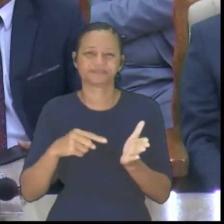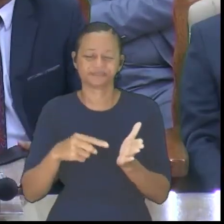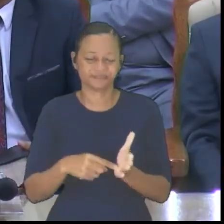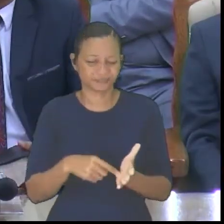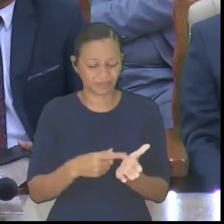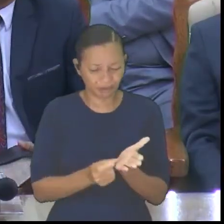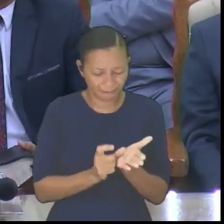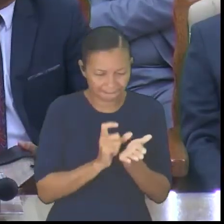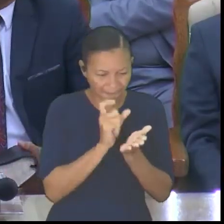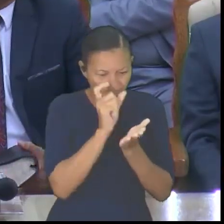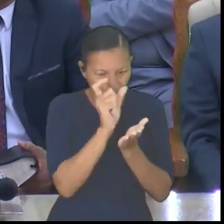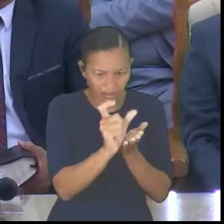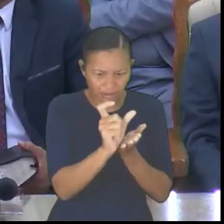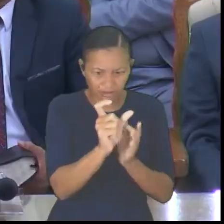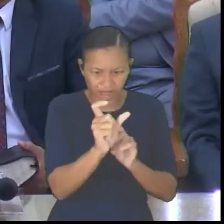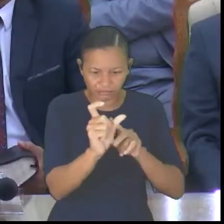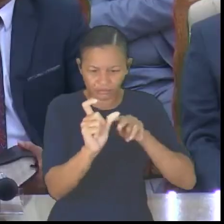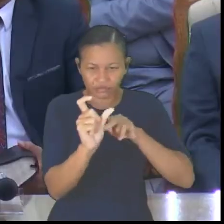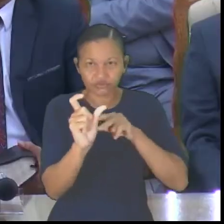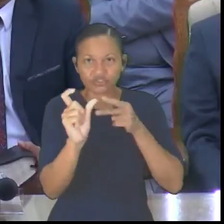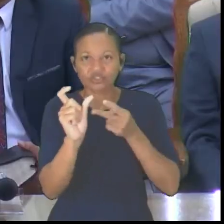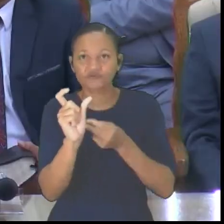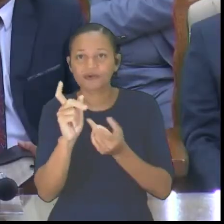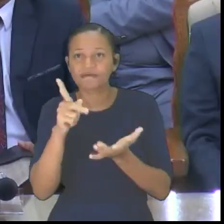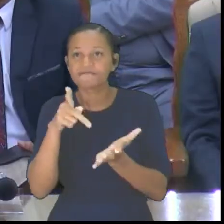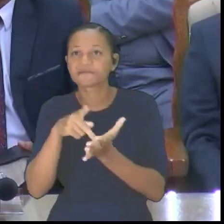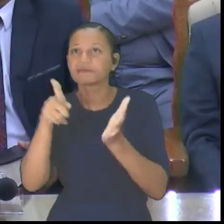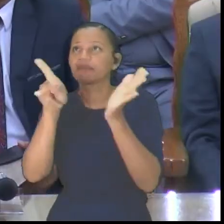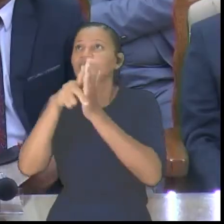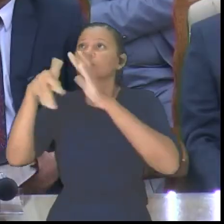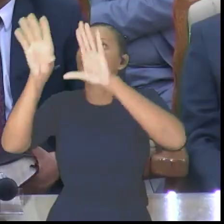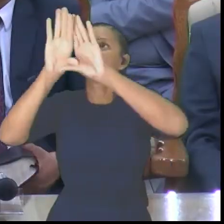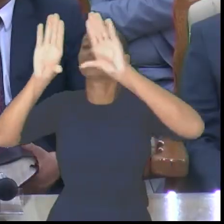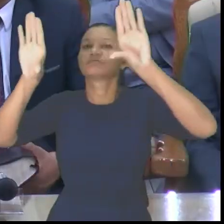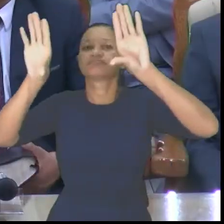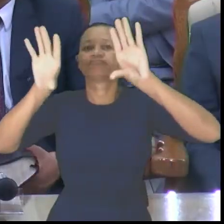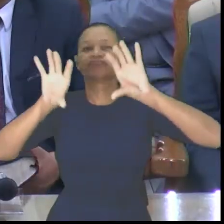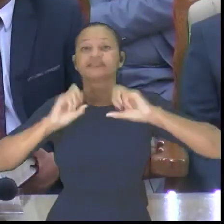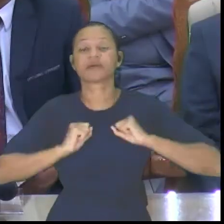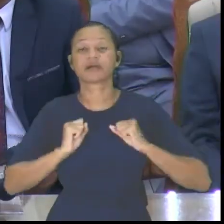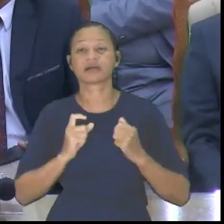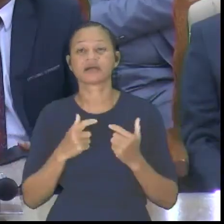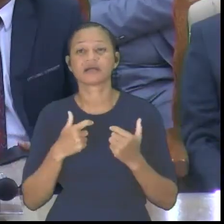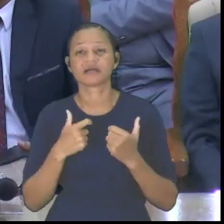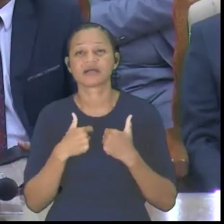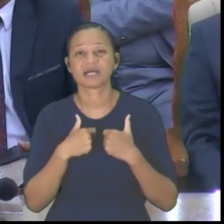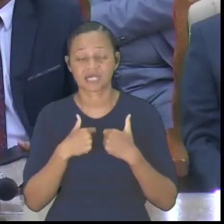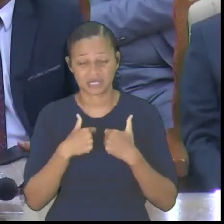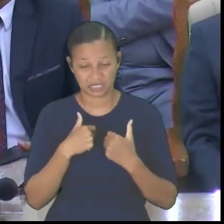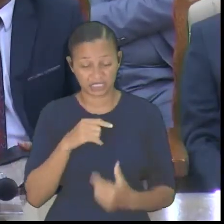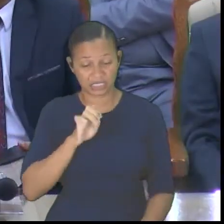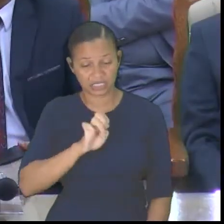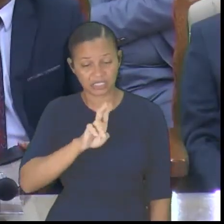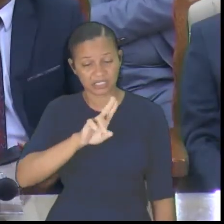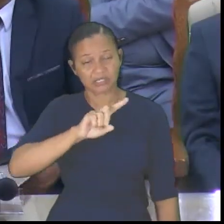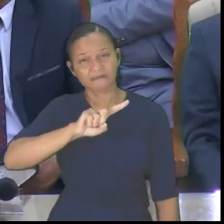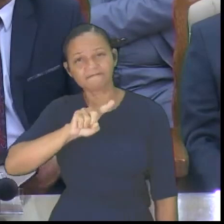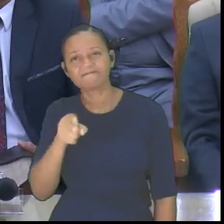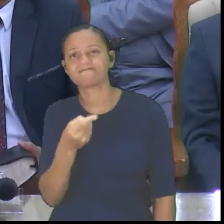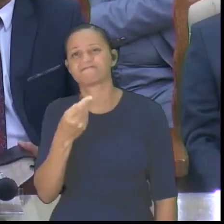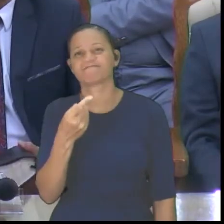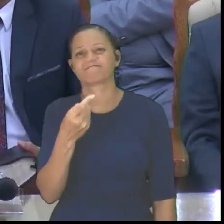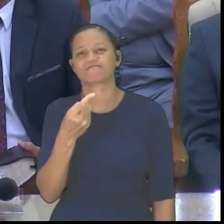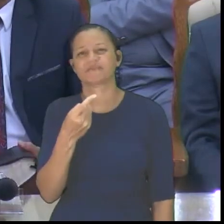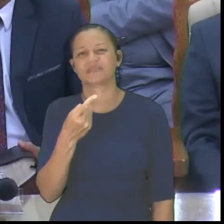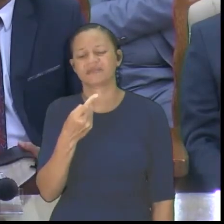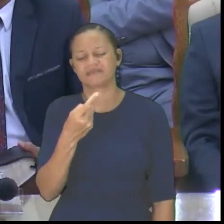cada palavra ela representa uma verdade do céu. Eu, vírgula, de muito